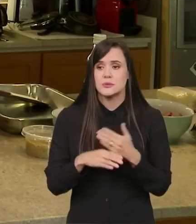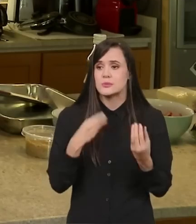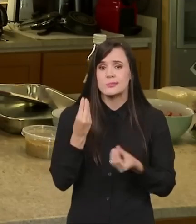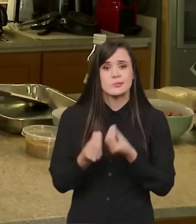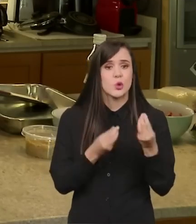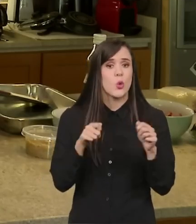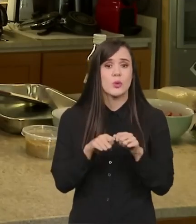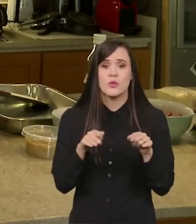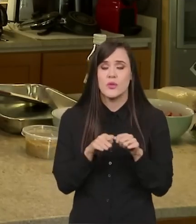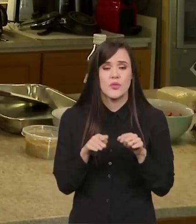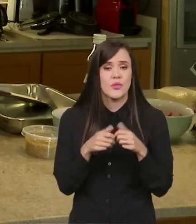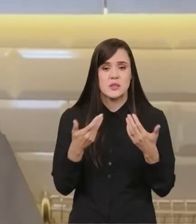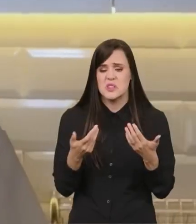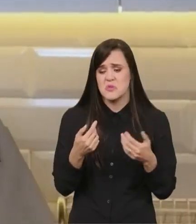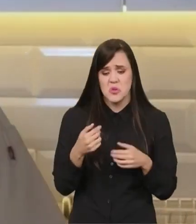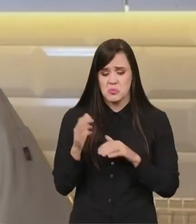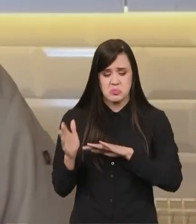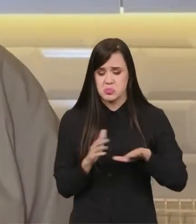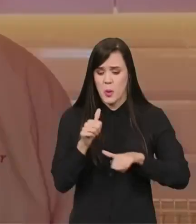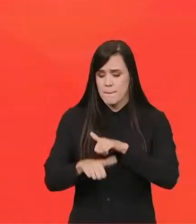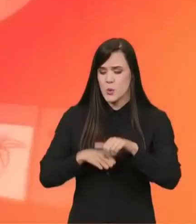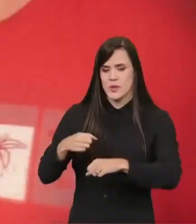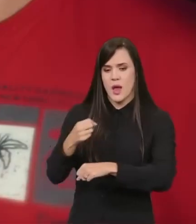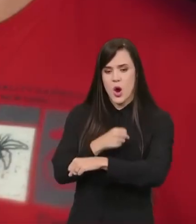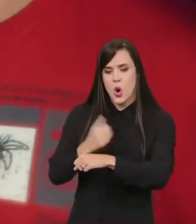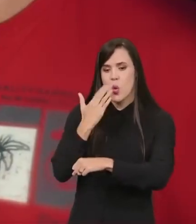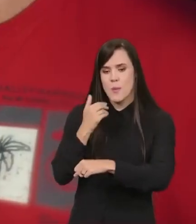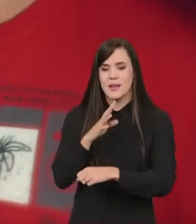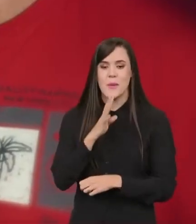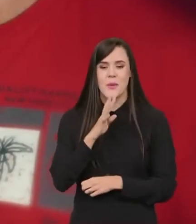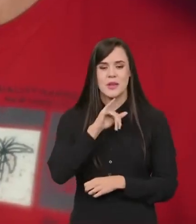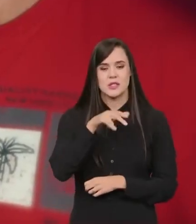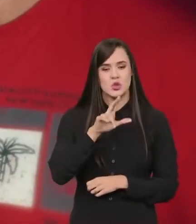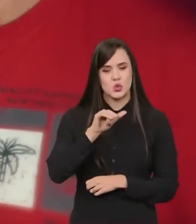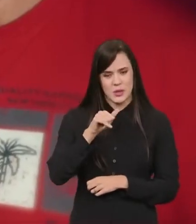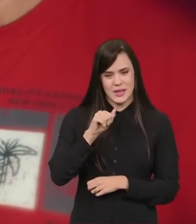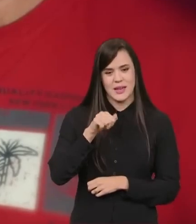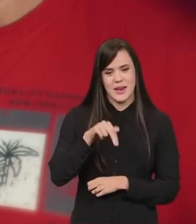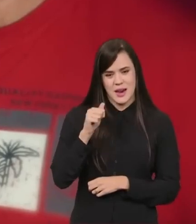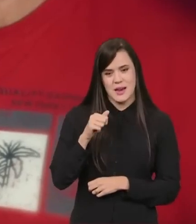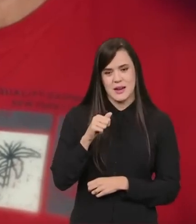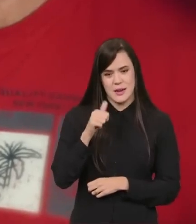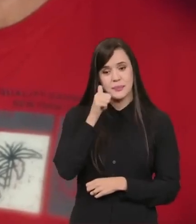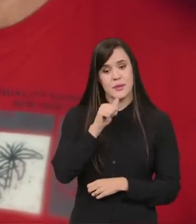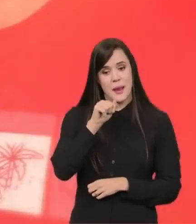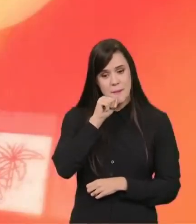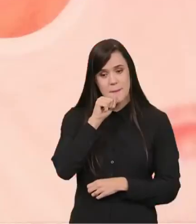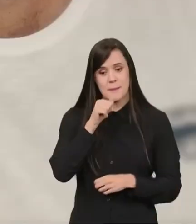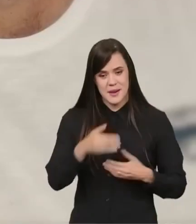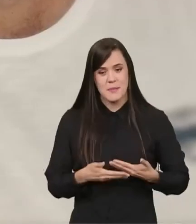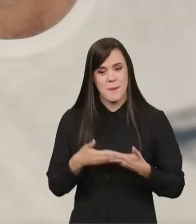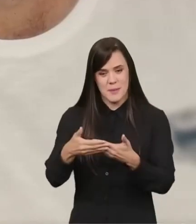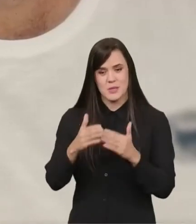eu vou mexer com comida. Reencontrei Juliana, conheci Juliana com 1 mês de idade. A mãe dela veio me apresentar ela, a gente